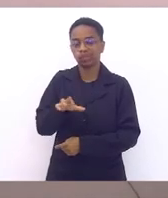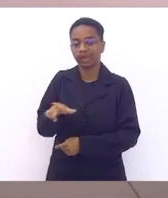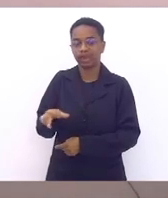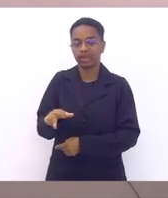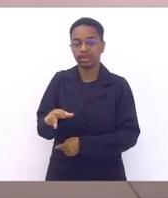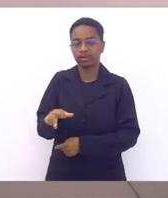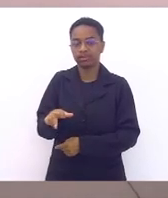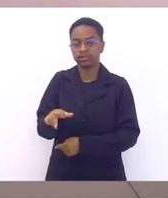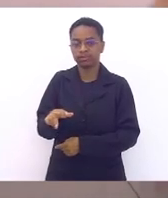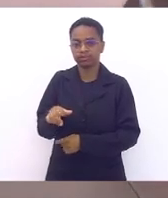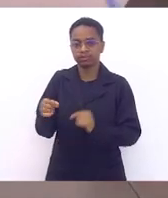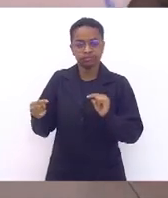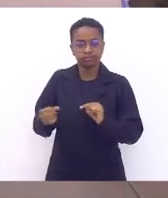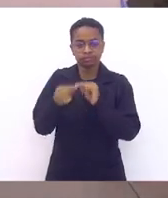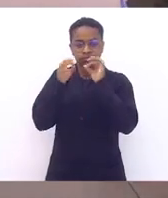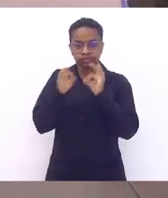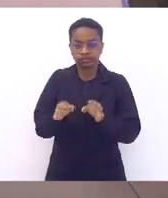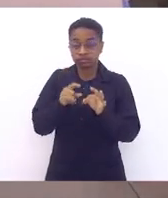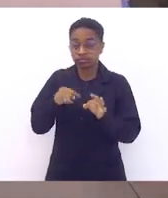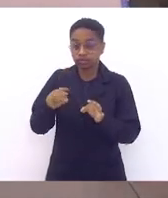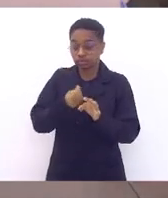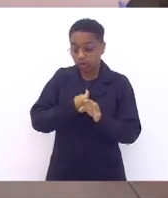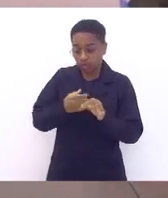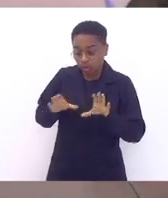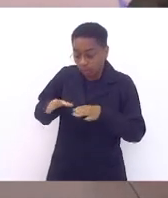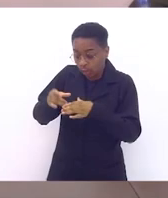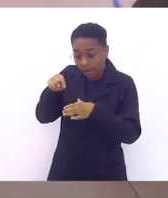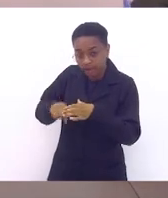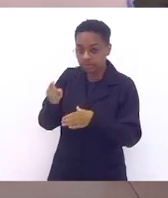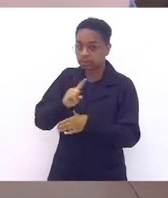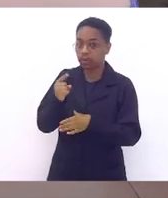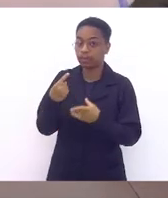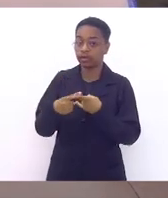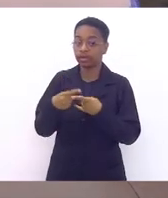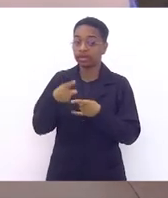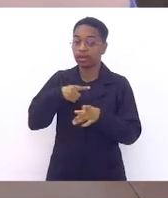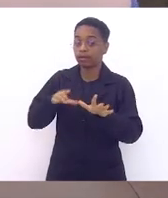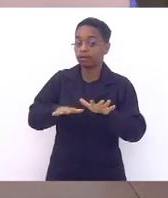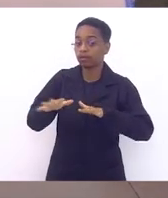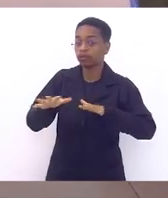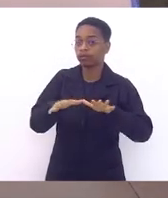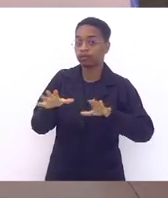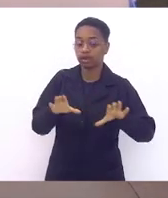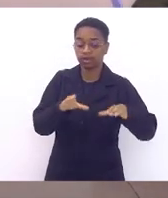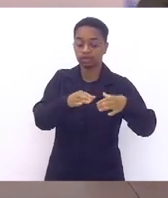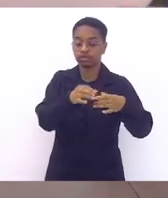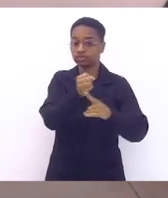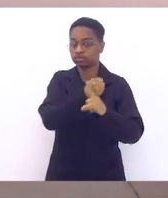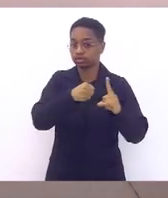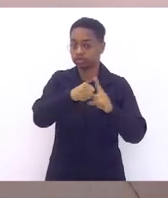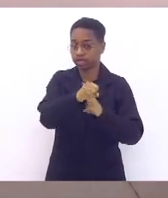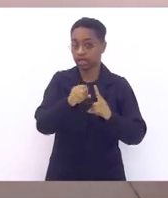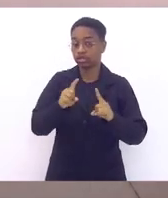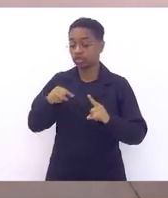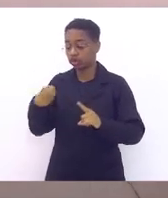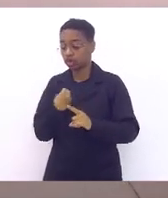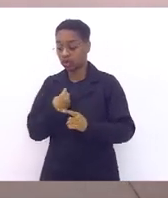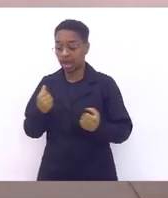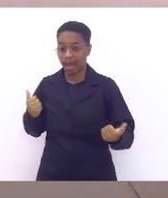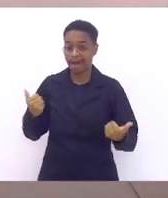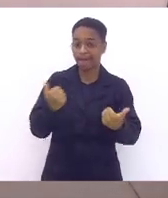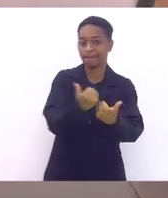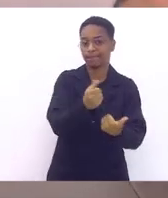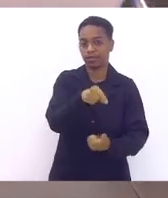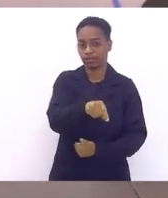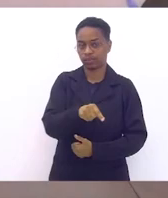à verdade plena, porque esse foi um movimento iniciado pela sociedade civil e a gente apoiou esse movimento